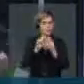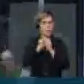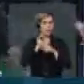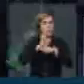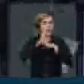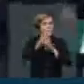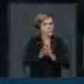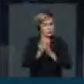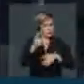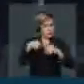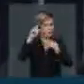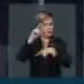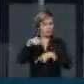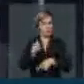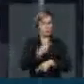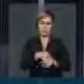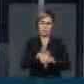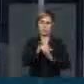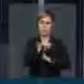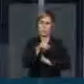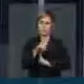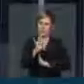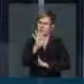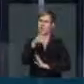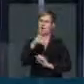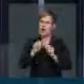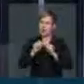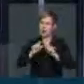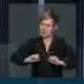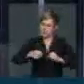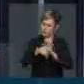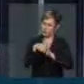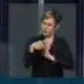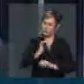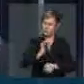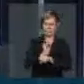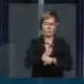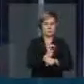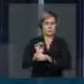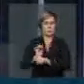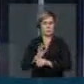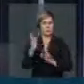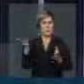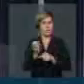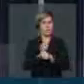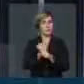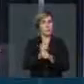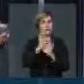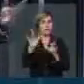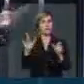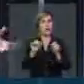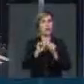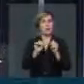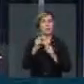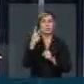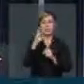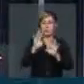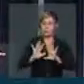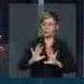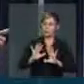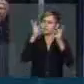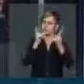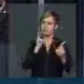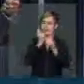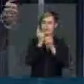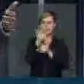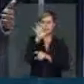a construir. Nós, do PDT, já estamos fazendo a nossa parte lá no nosso Estado. Só esse ano já foram realizados dois grandes encontros